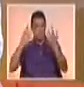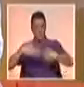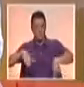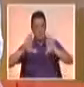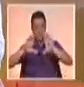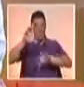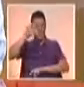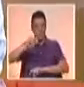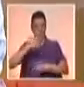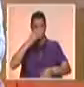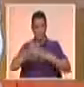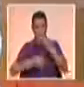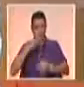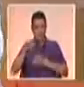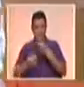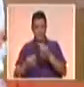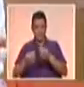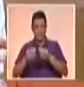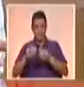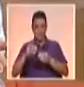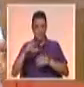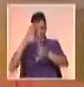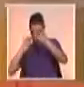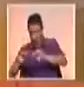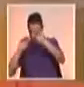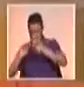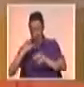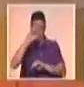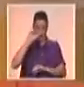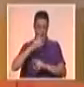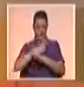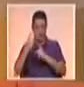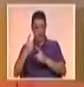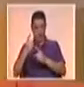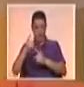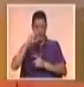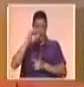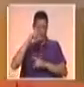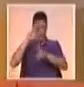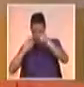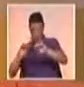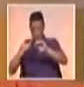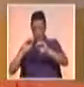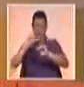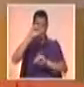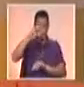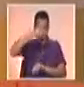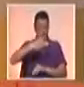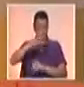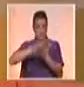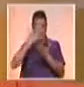falar até, e os formadores de língua gestual com os intérpretes, ajudarem uma população a